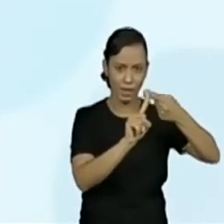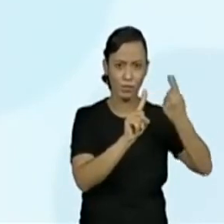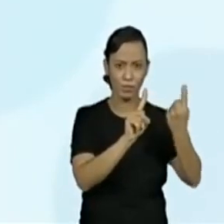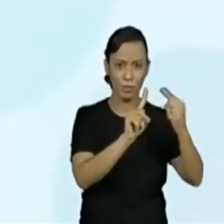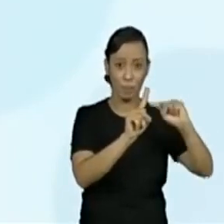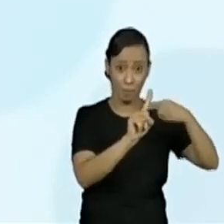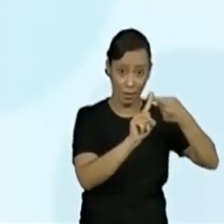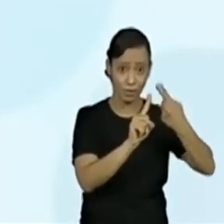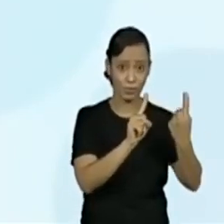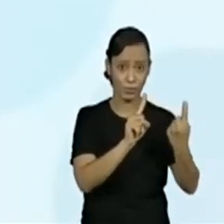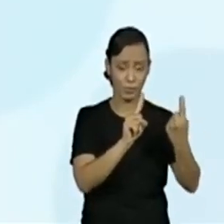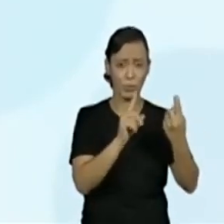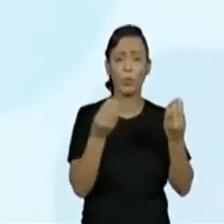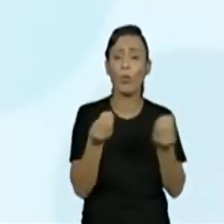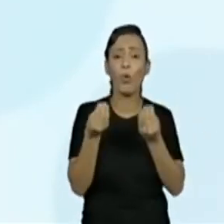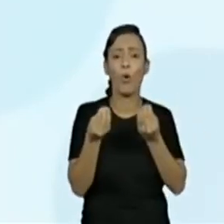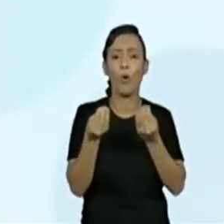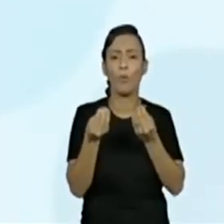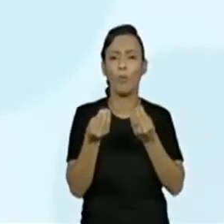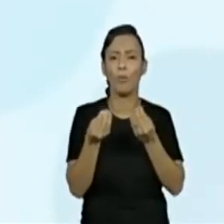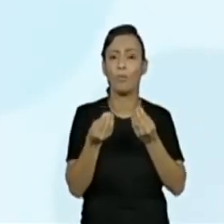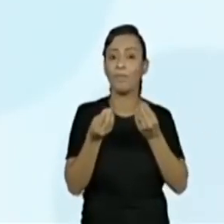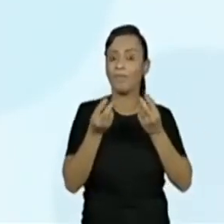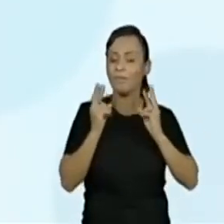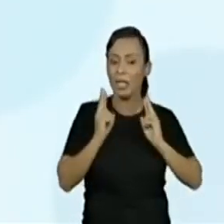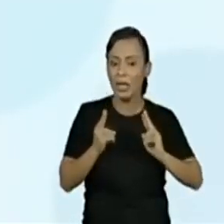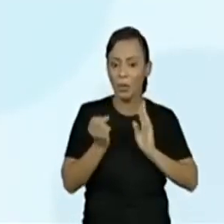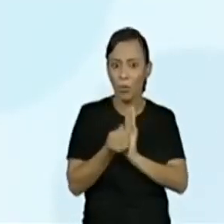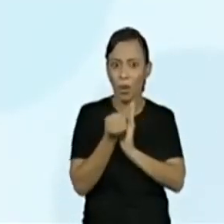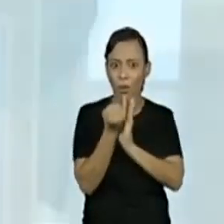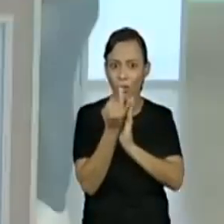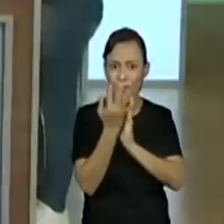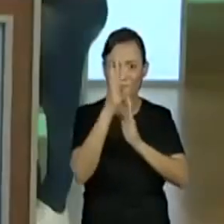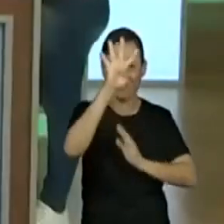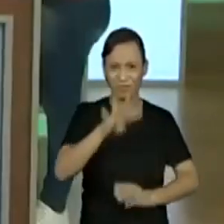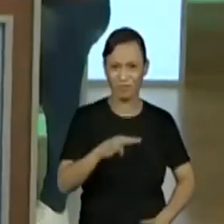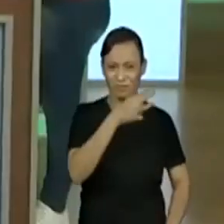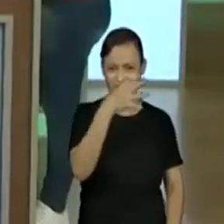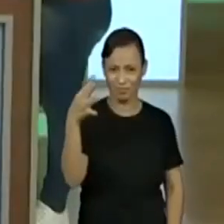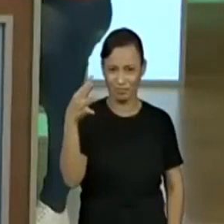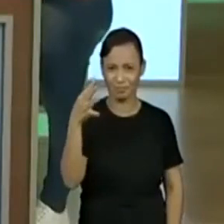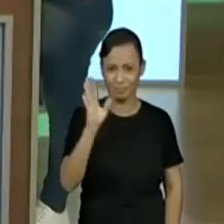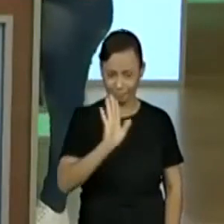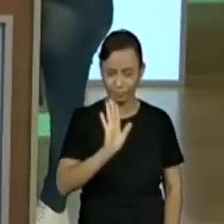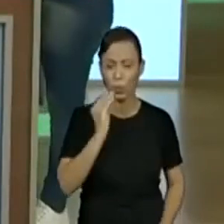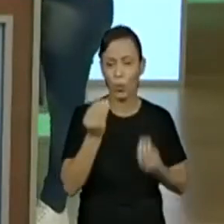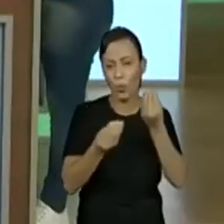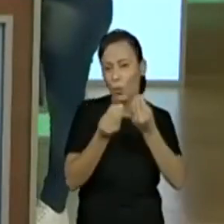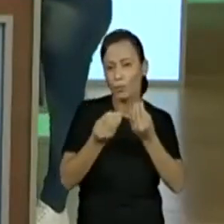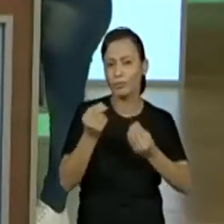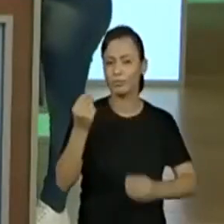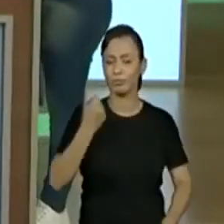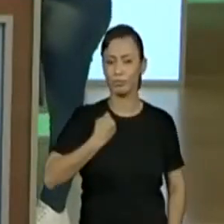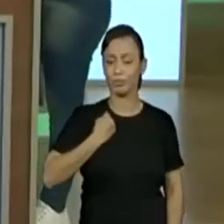frente. Então, agora é de 1 em 1, igual no quadro numérico, hein? Se nós temos o 22, então, Pro, qual será o